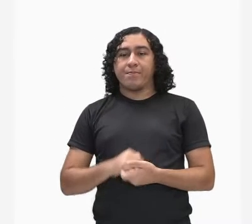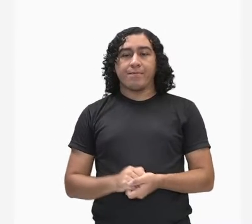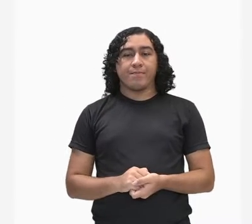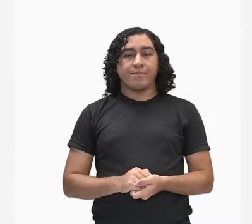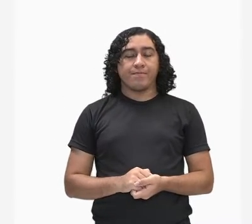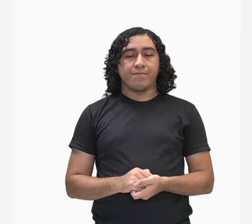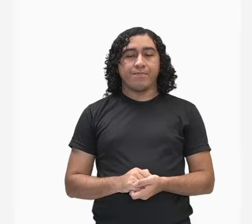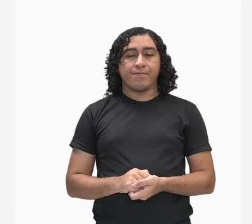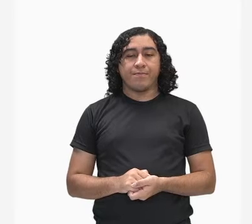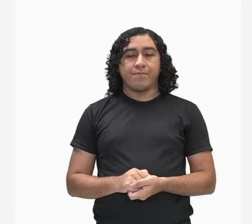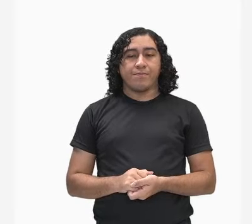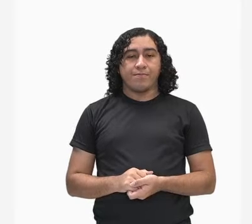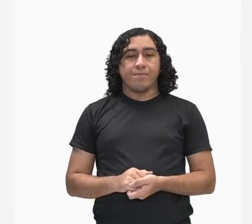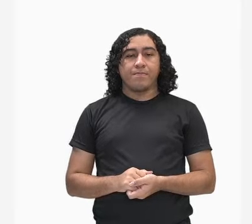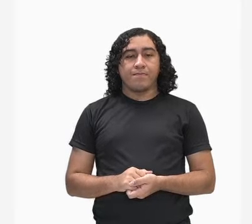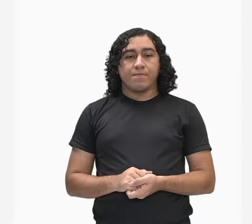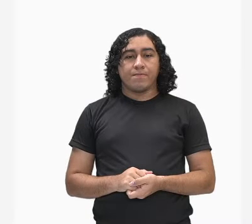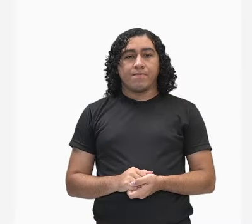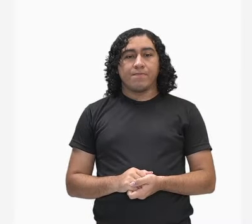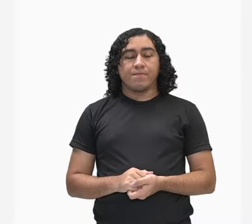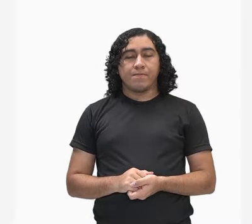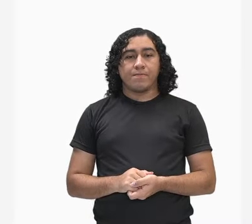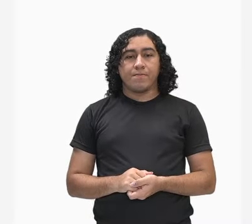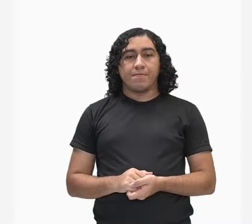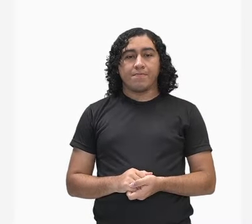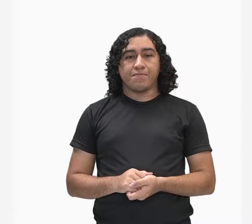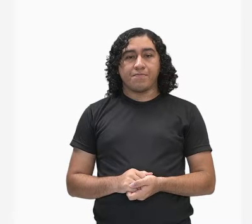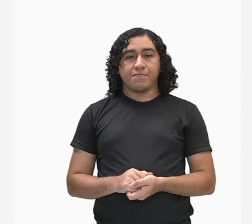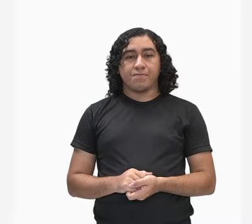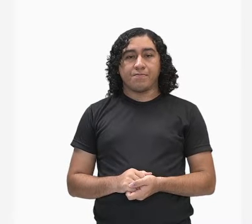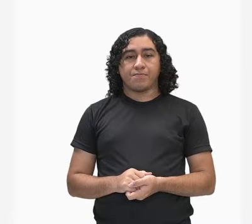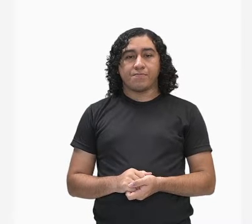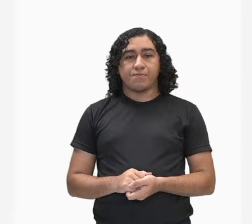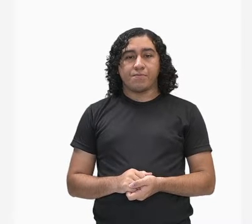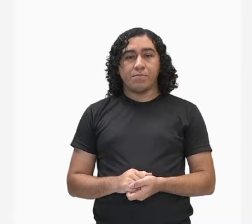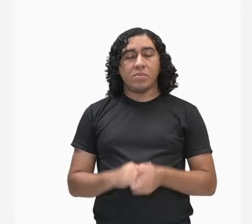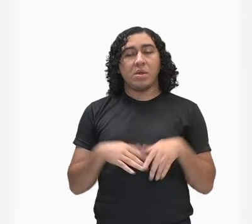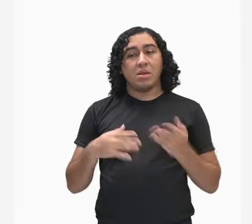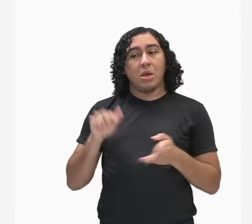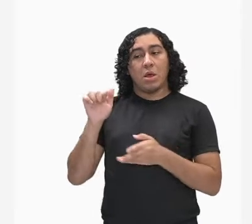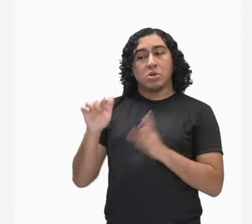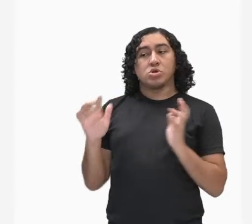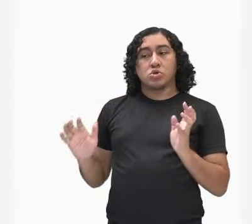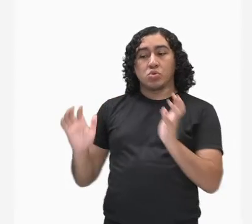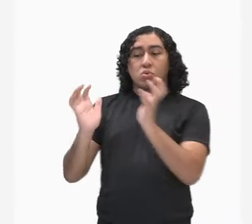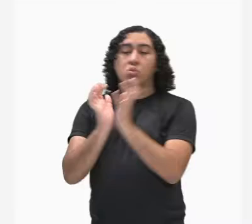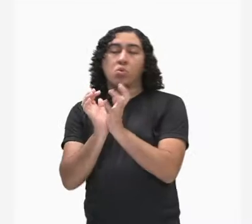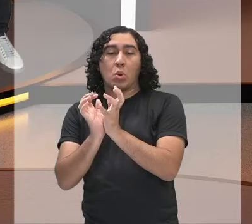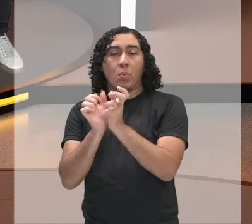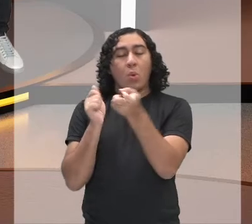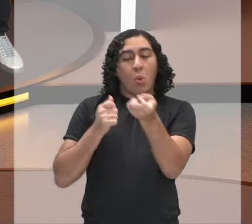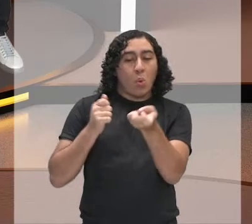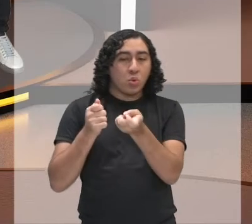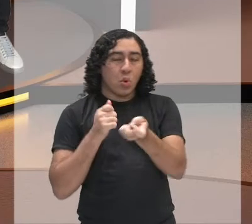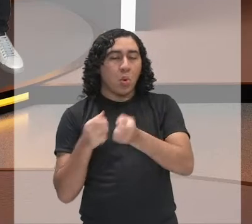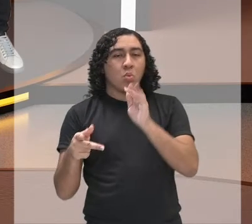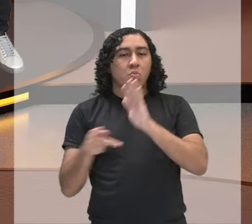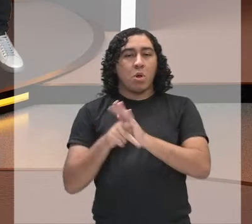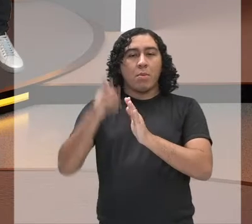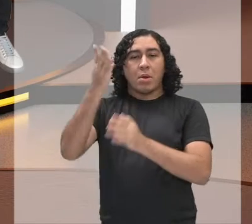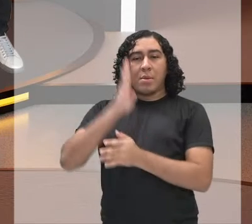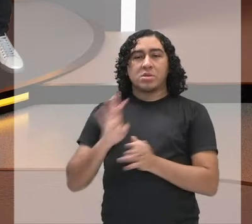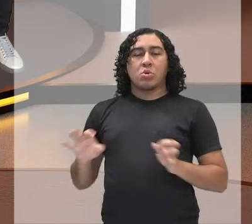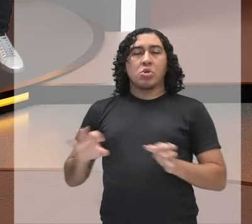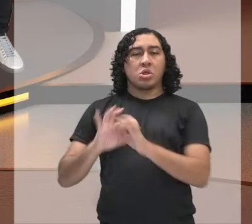essa aristocracia que fez a independência, articulou a independência para ficar,